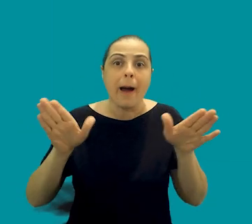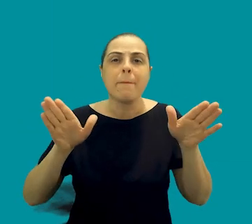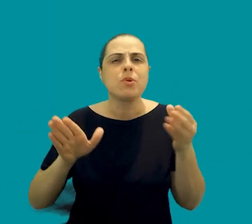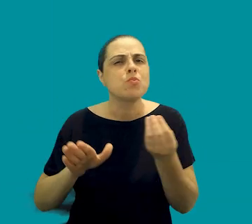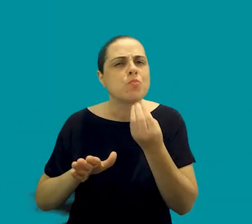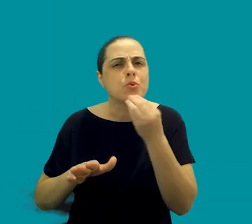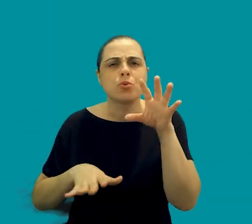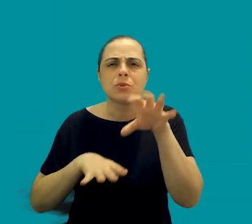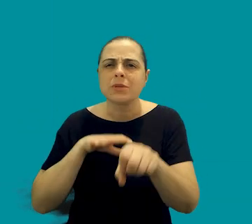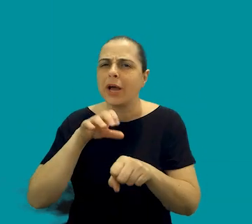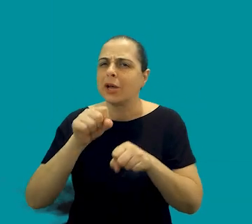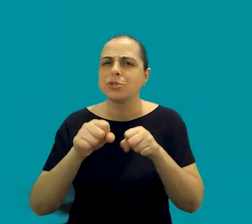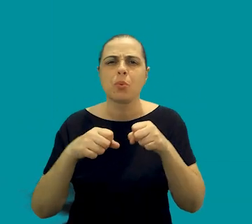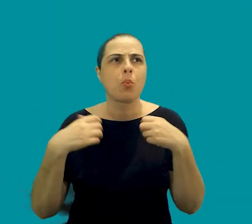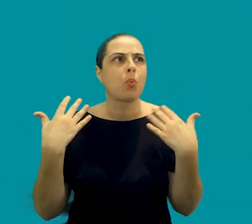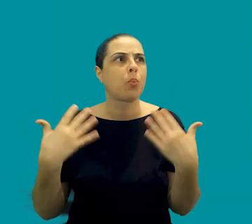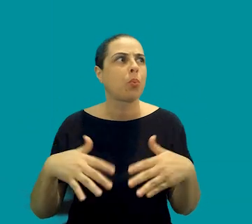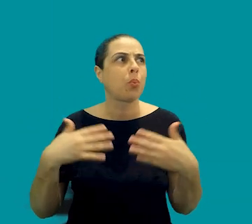socialmente.